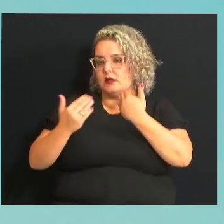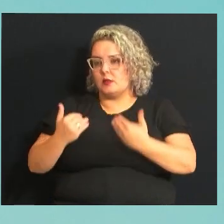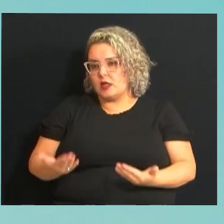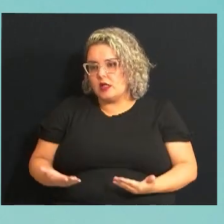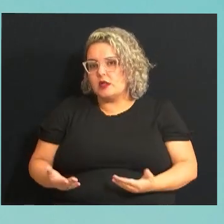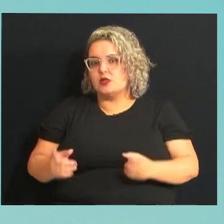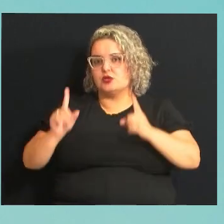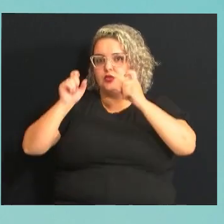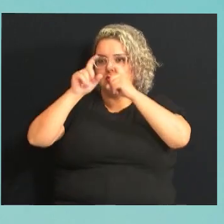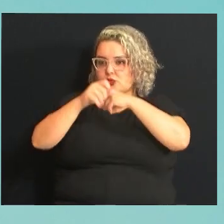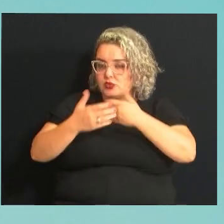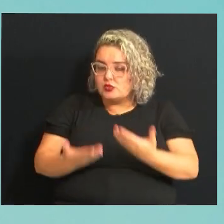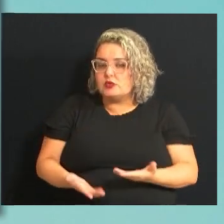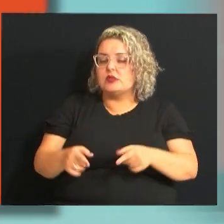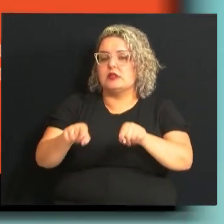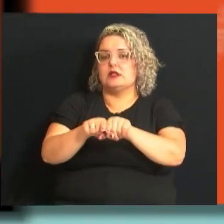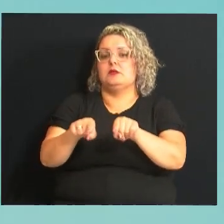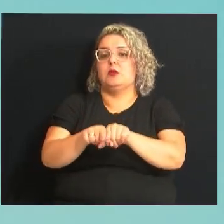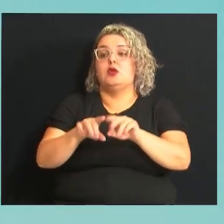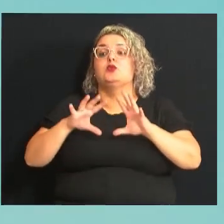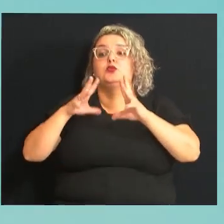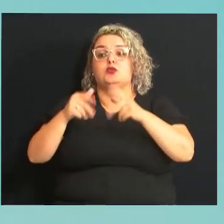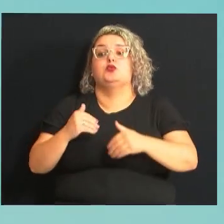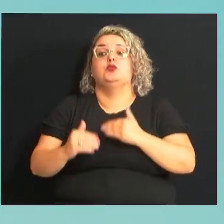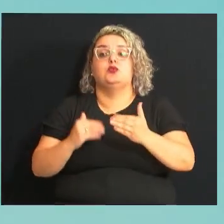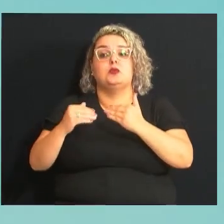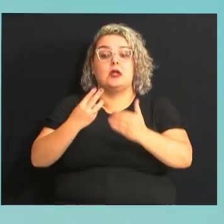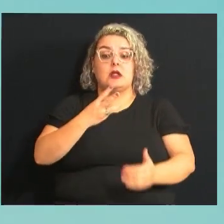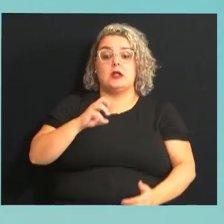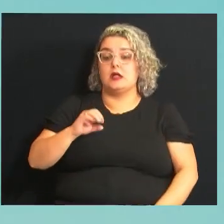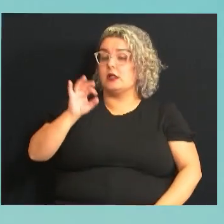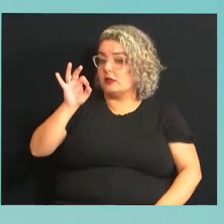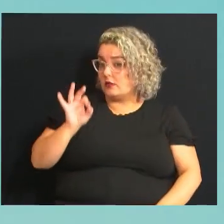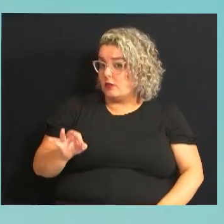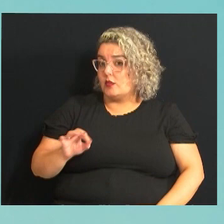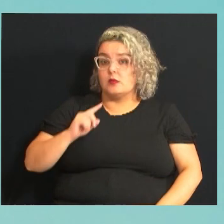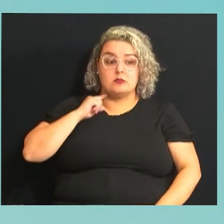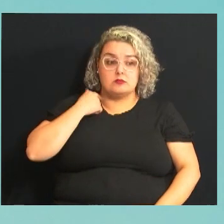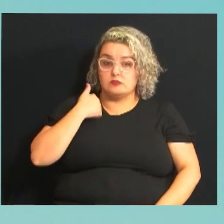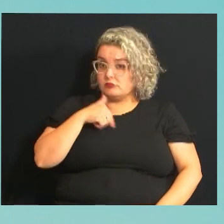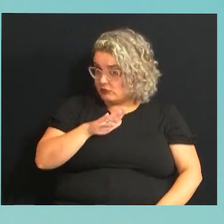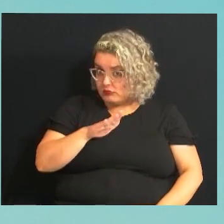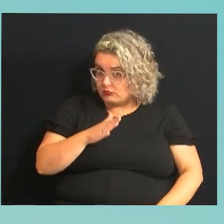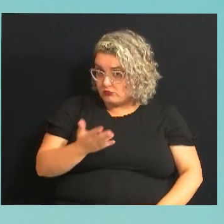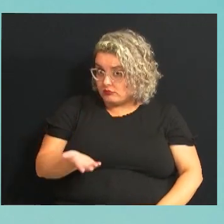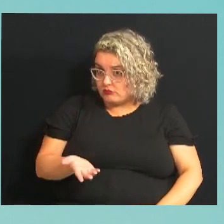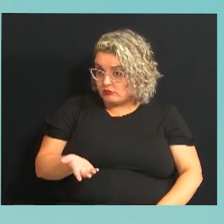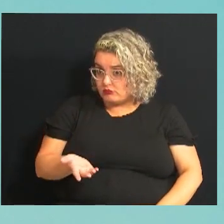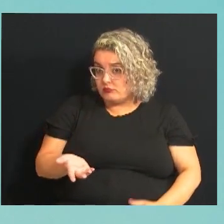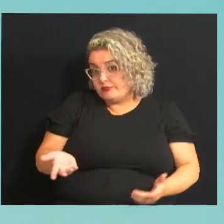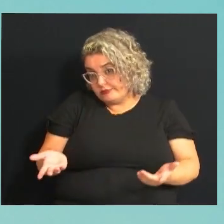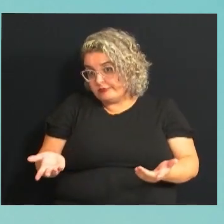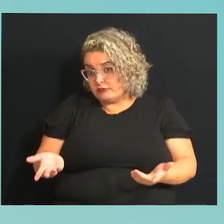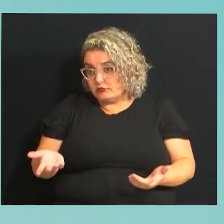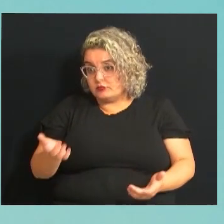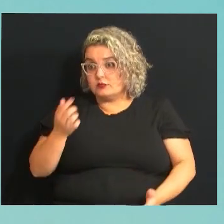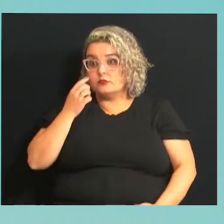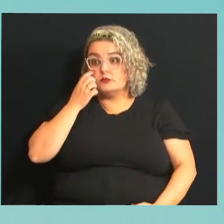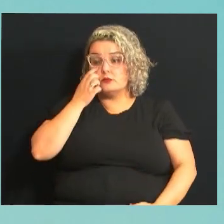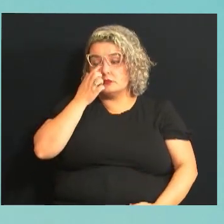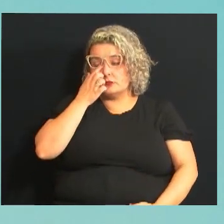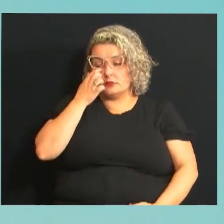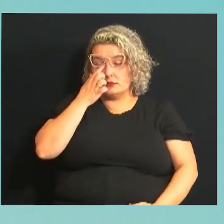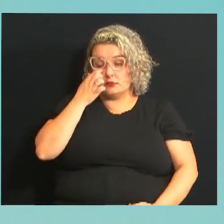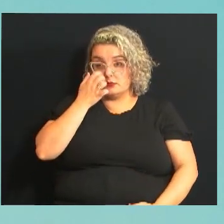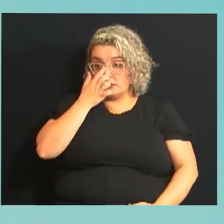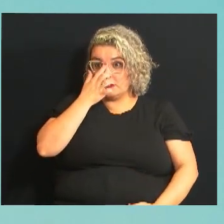estão passando por, né, insegurança alimentar, que estão com dificuldades, e ao mesmo tempo, de tudo que a gente produz, 30% é